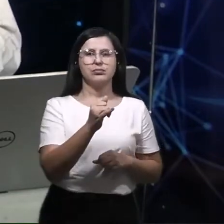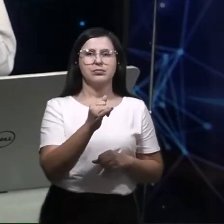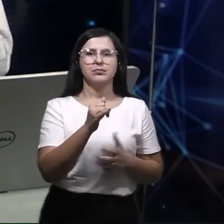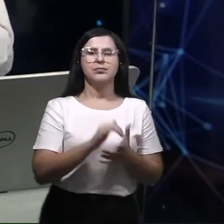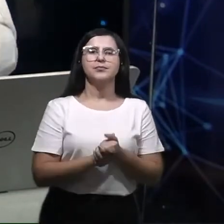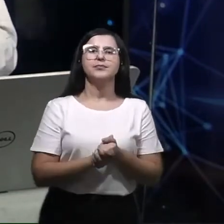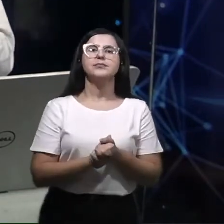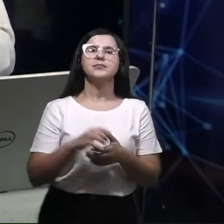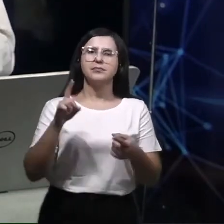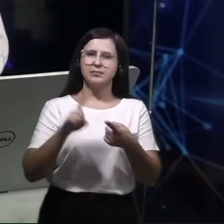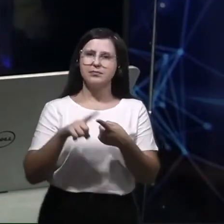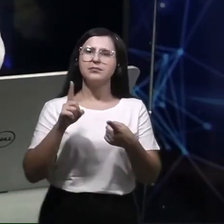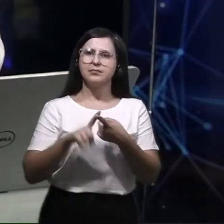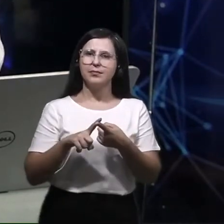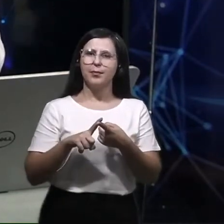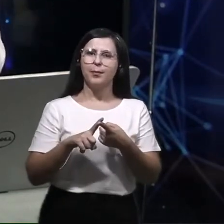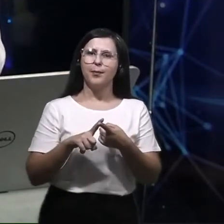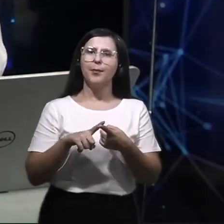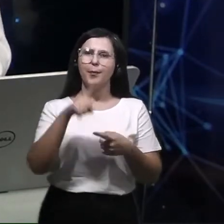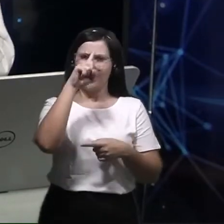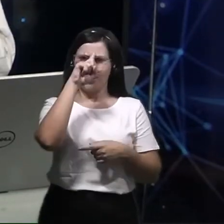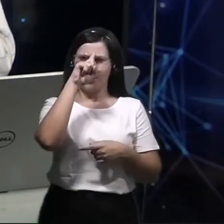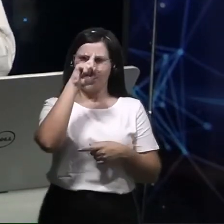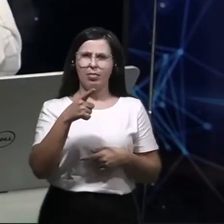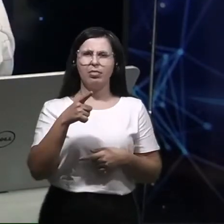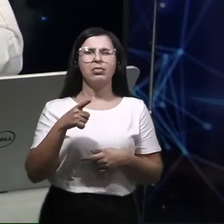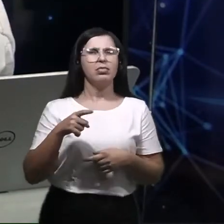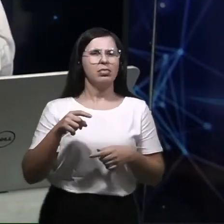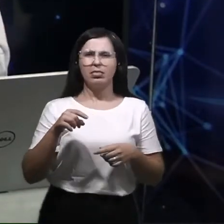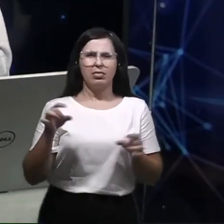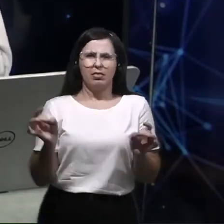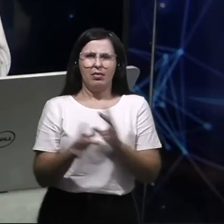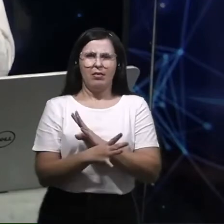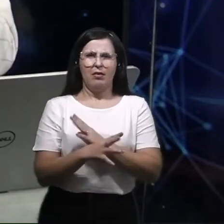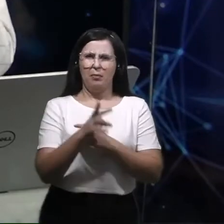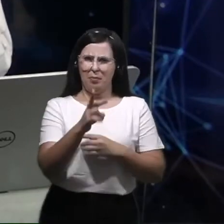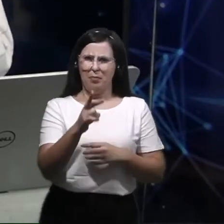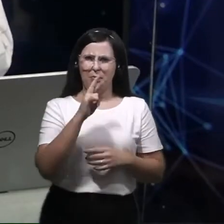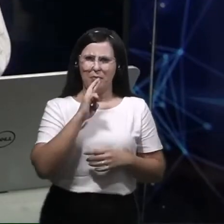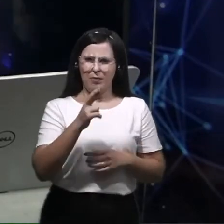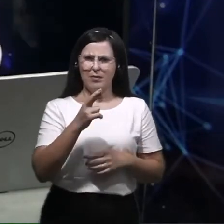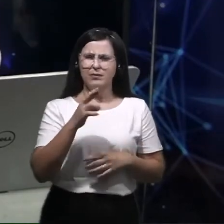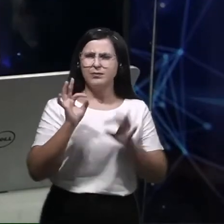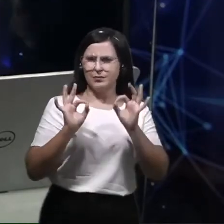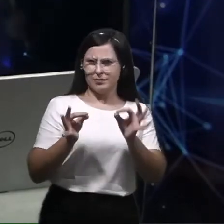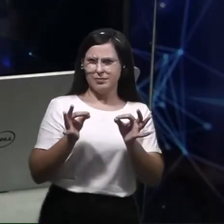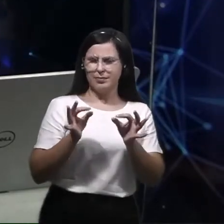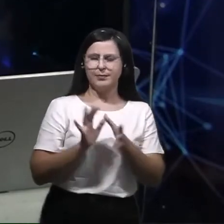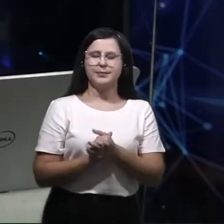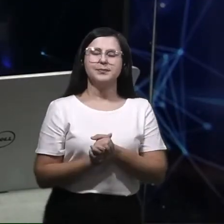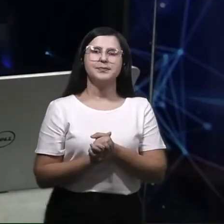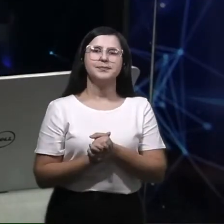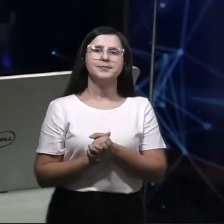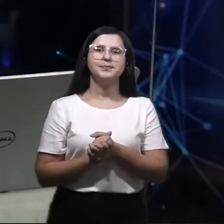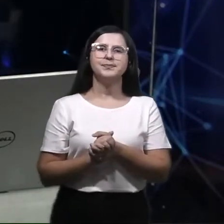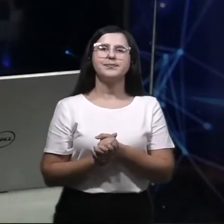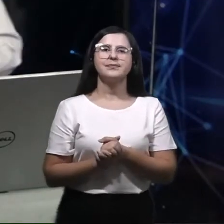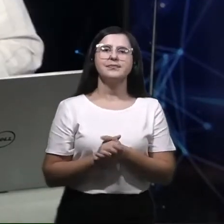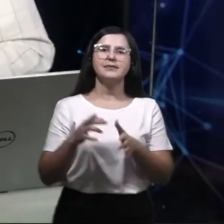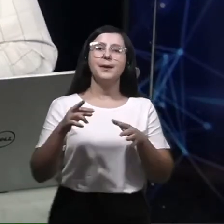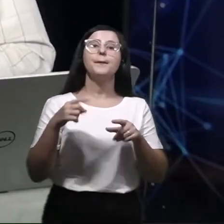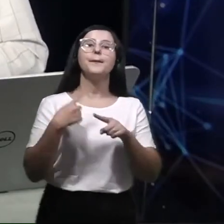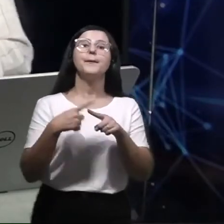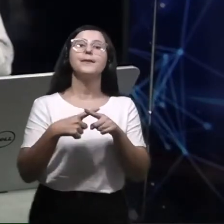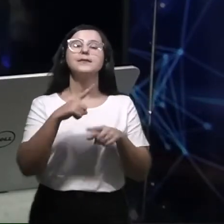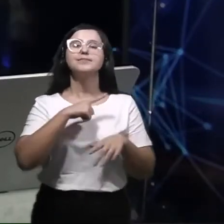eventuais punições, enfim, direito de resposta. Isso pode acontecer nesse período agora das considerações finais, conforme as